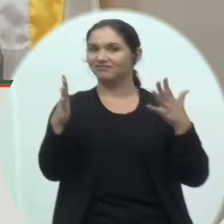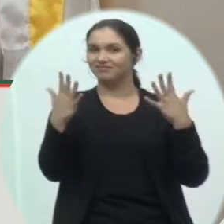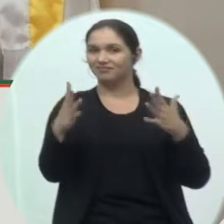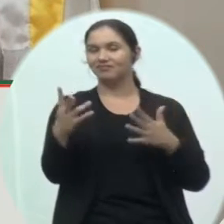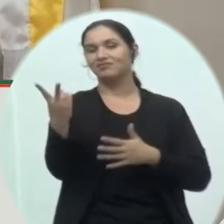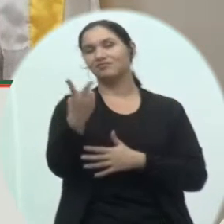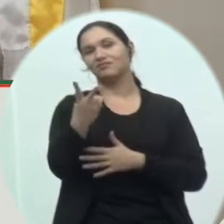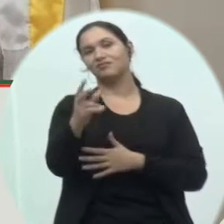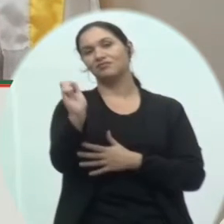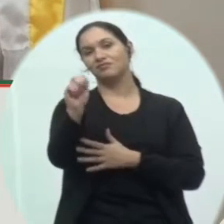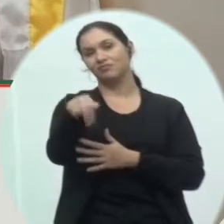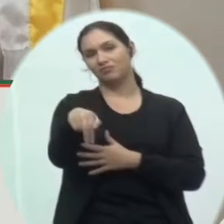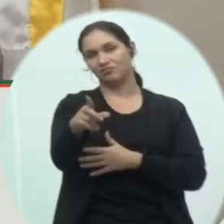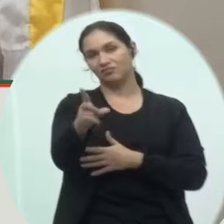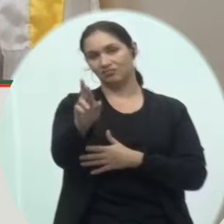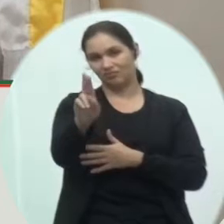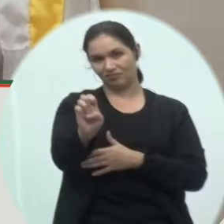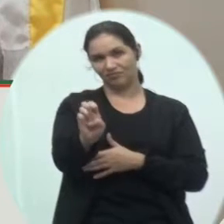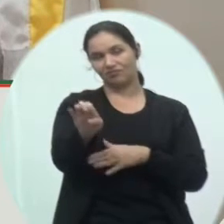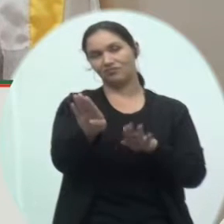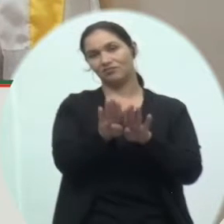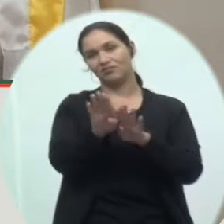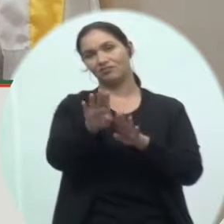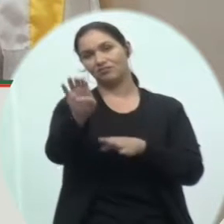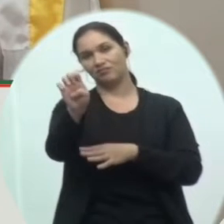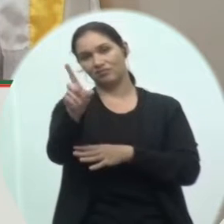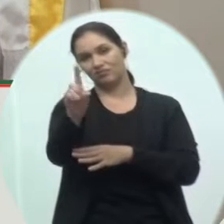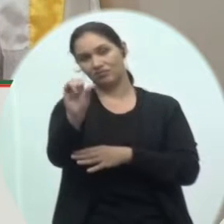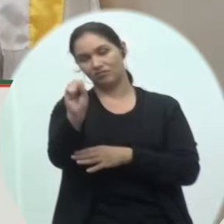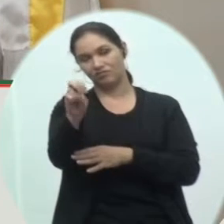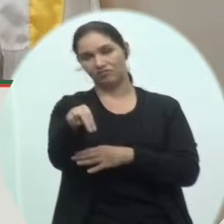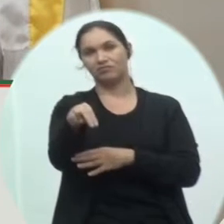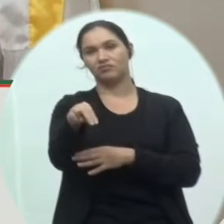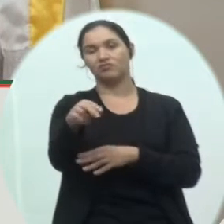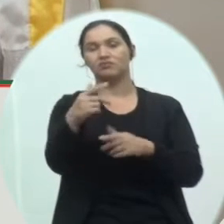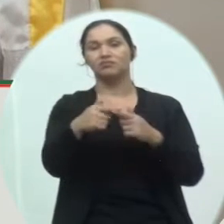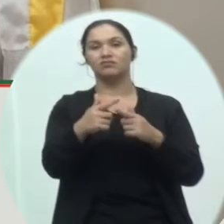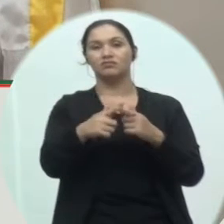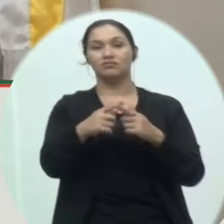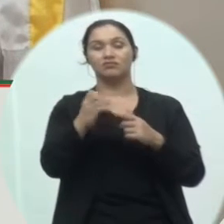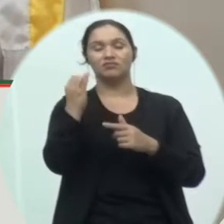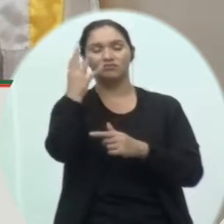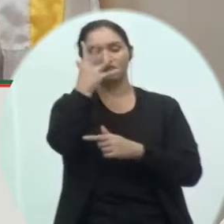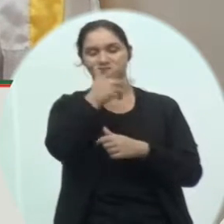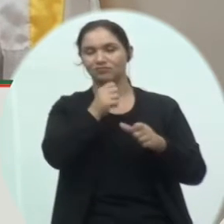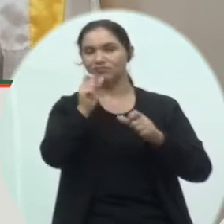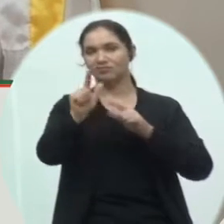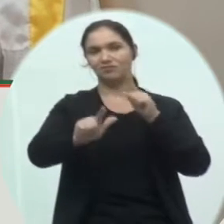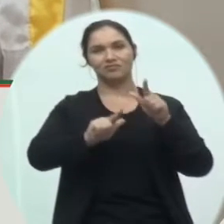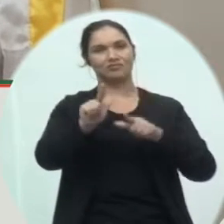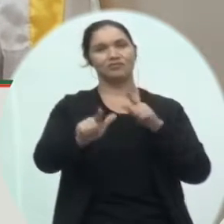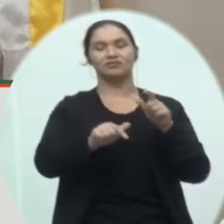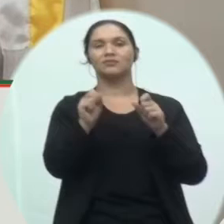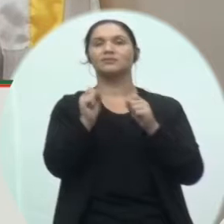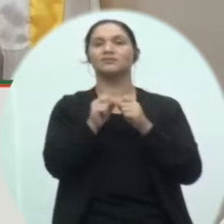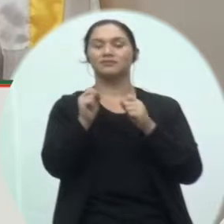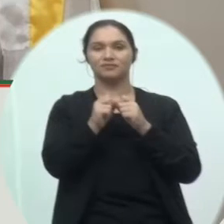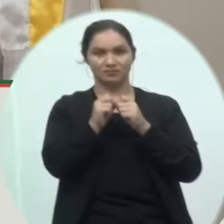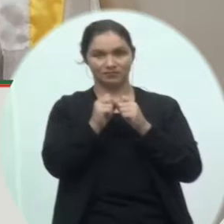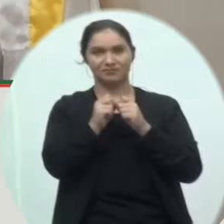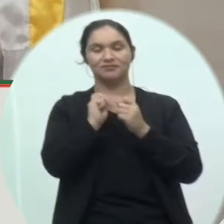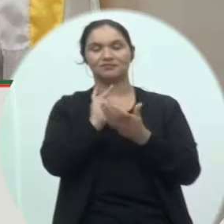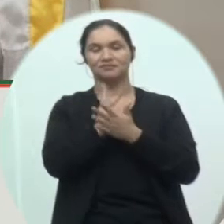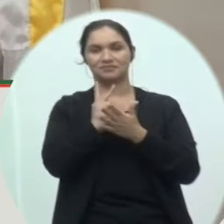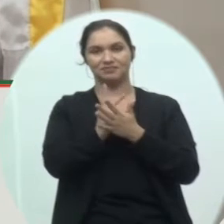reverendo André, ao presbítero Edson, por esse belo trabalho que vocês estão dando continuidade e vêm fazendo